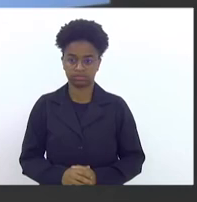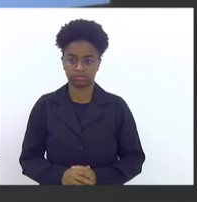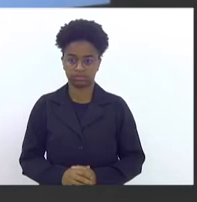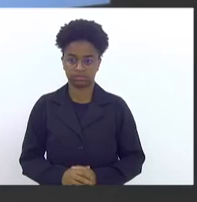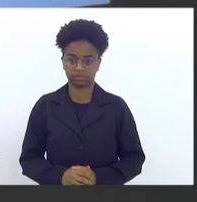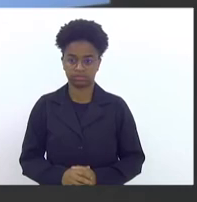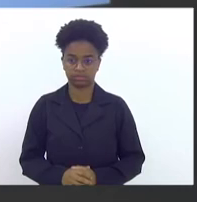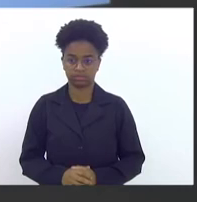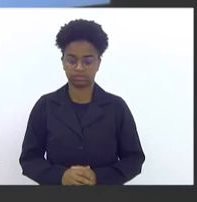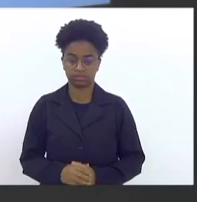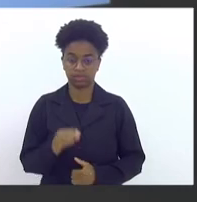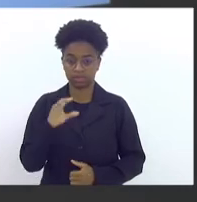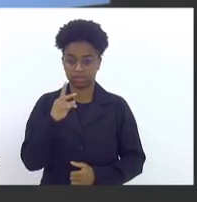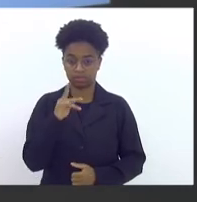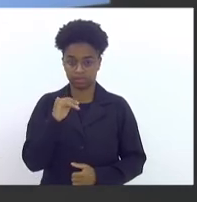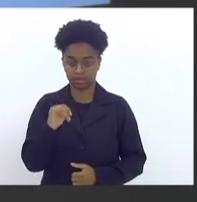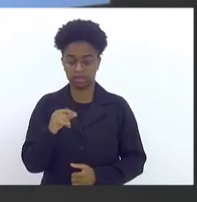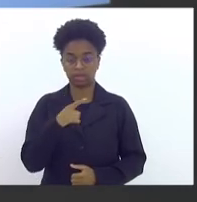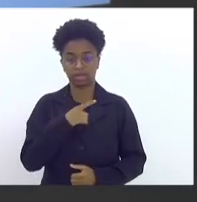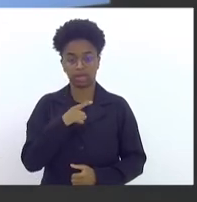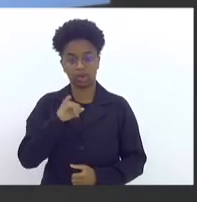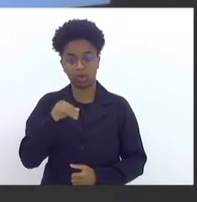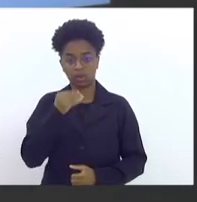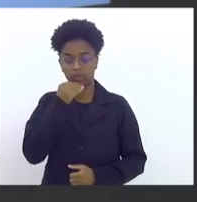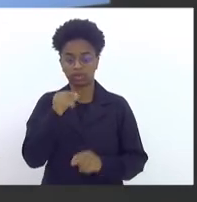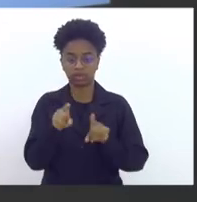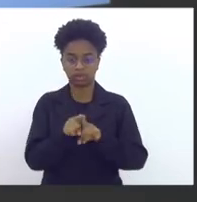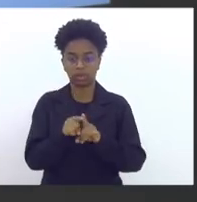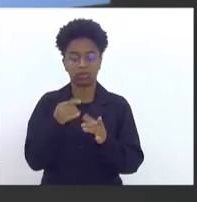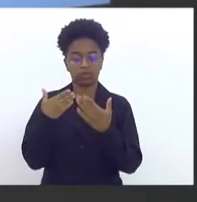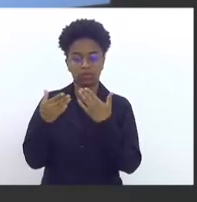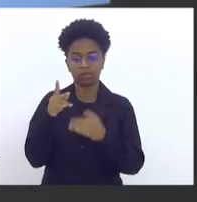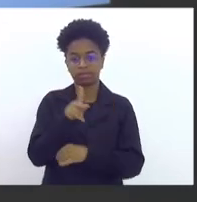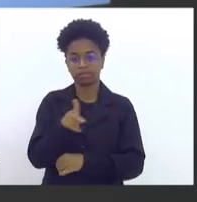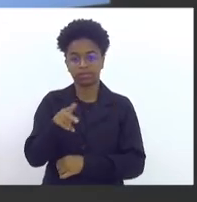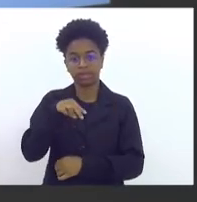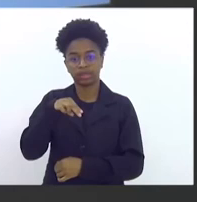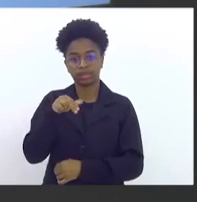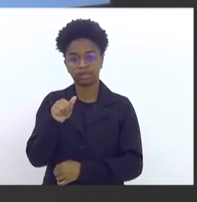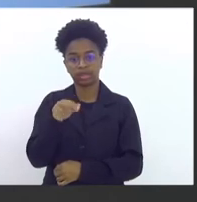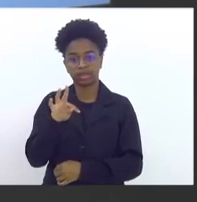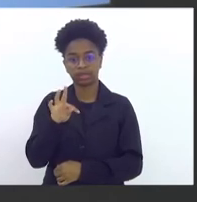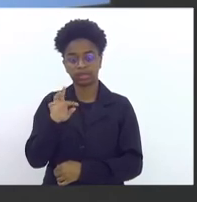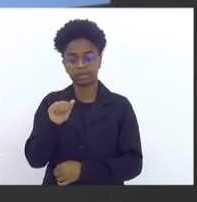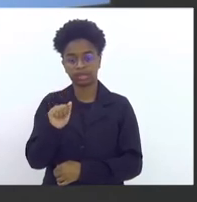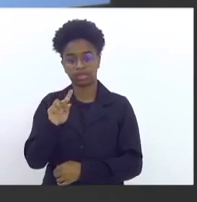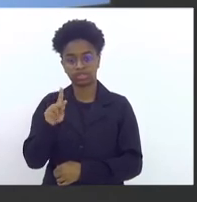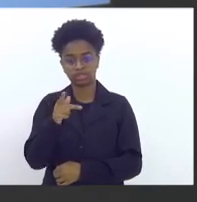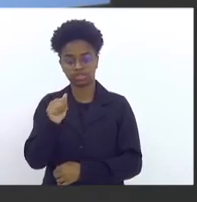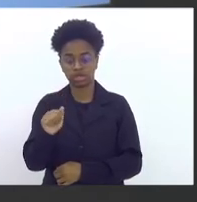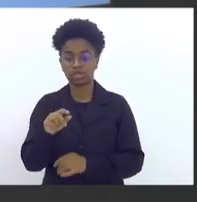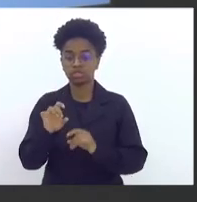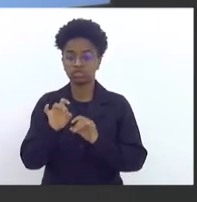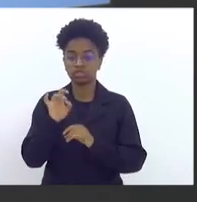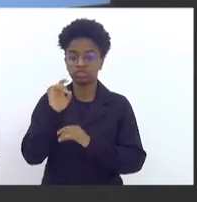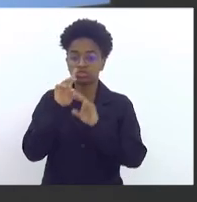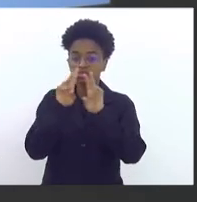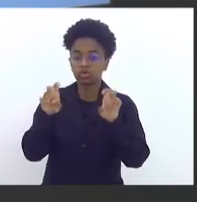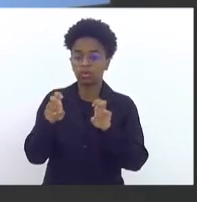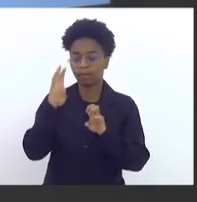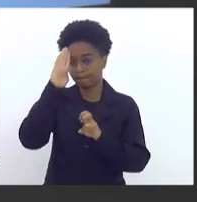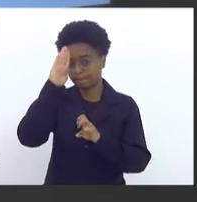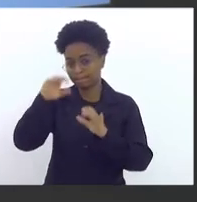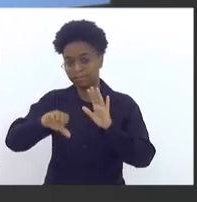essa CPI já teve a oportunidade de ver com a professora Natasha né sobre os principais crimes cibernéticos virtuais